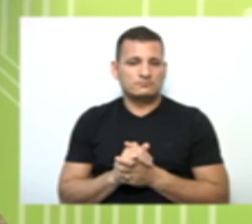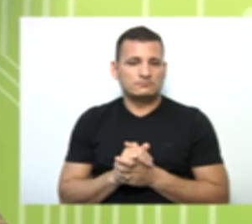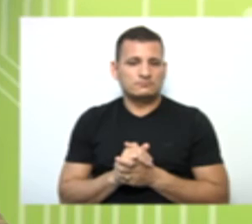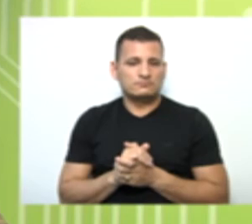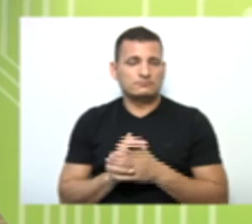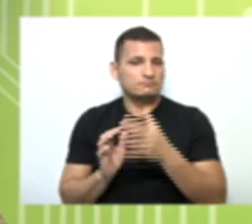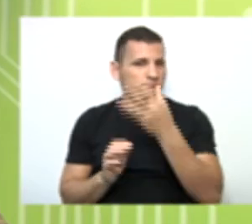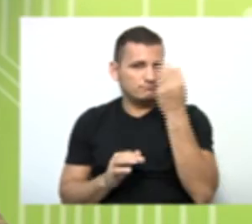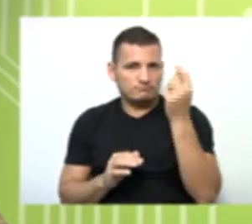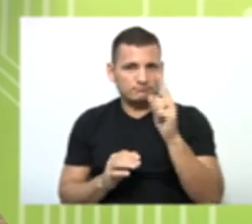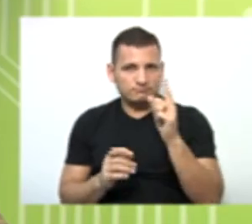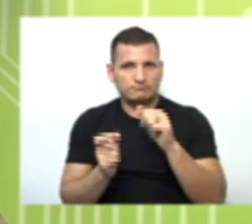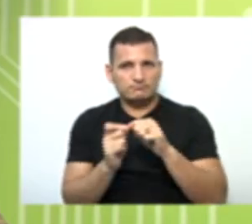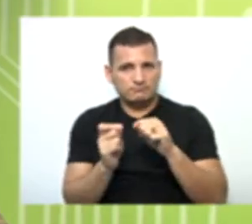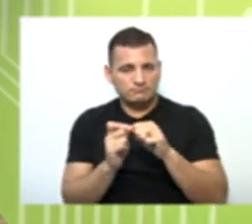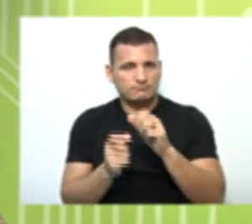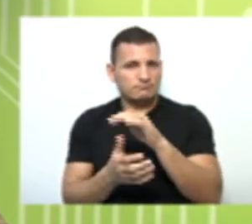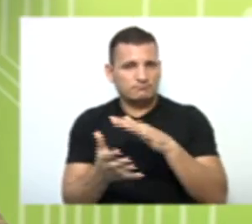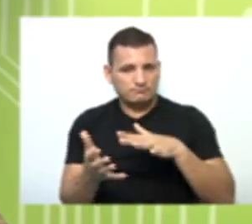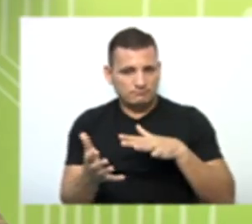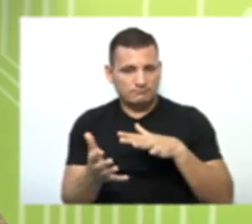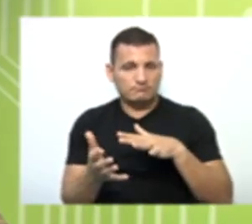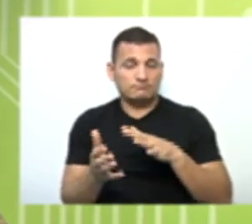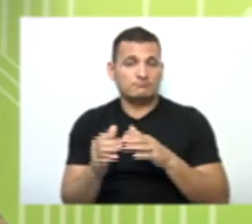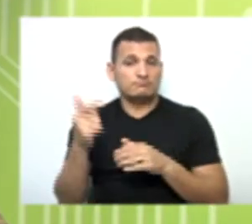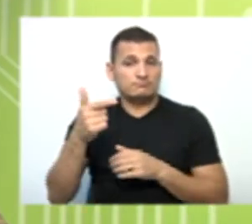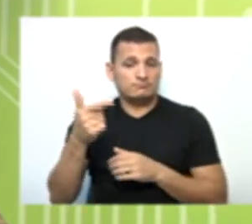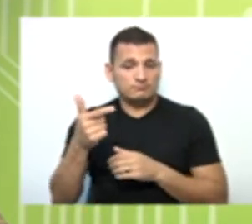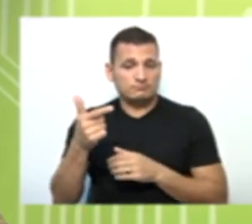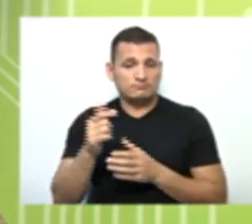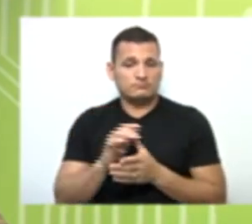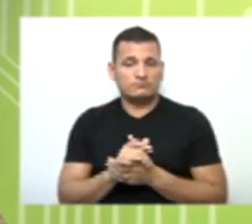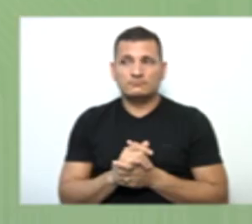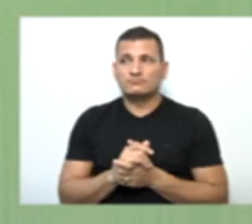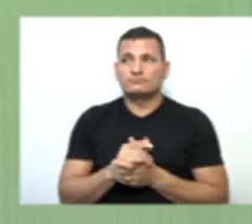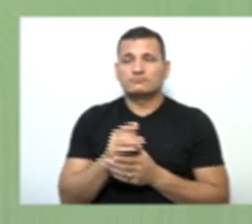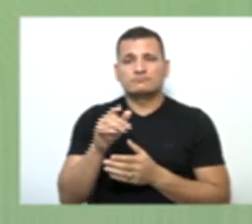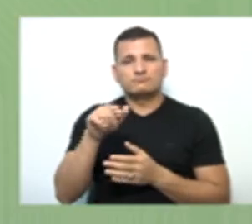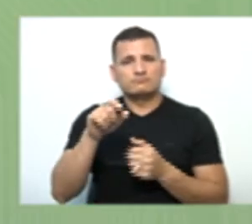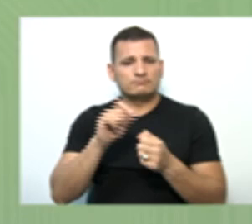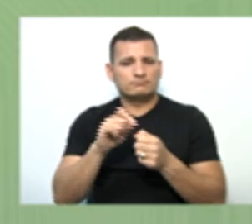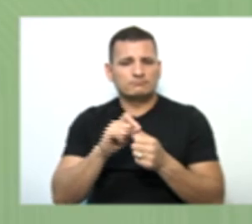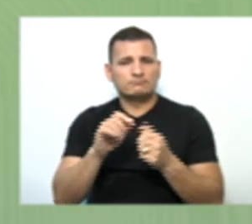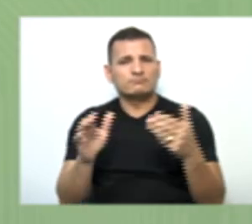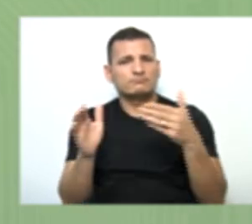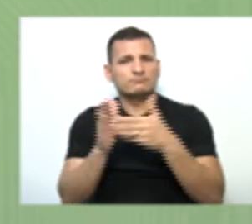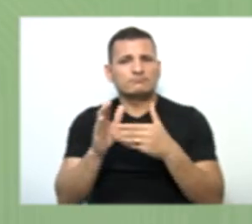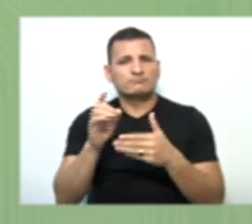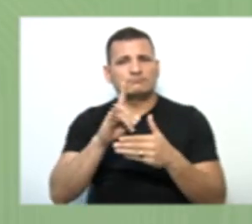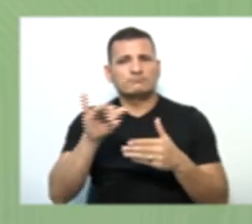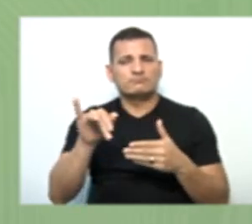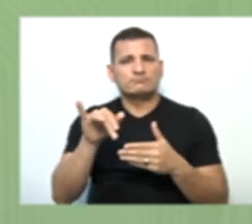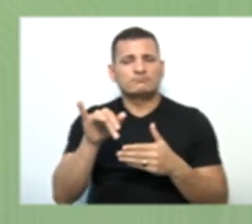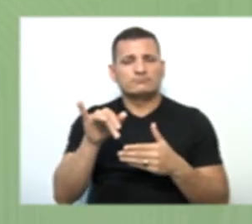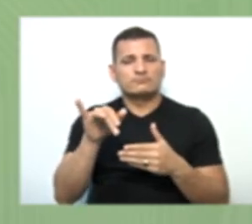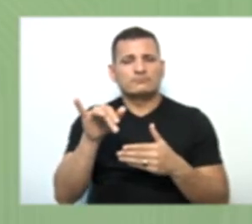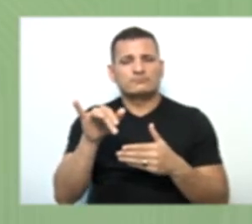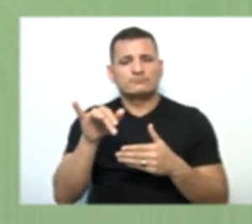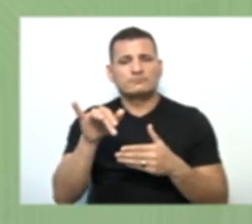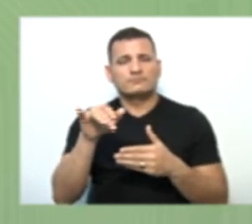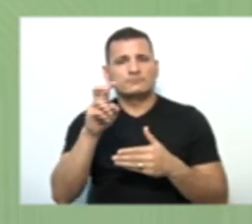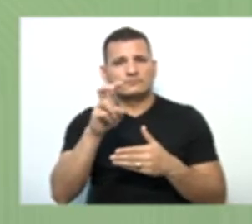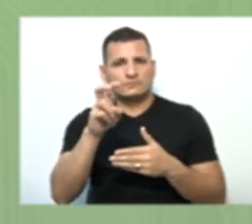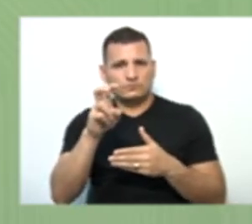Não esqueçam de realizar a atividade de percurso 2, que ela deve ser realizada até o dia 5/6